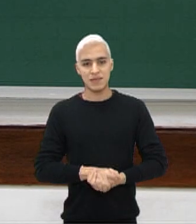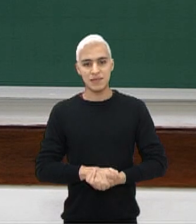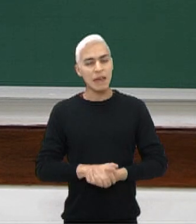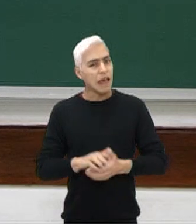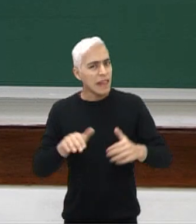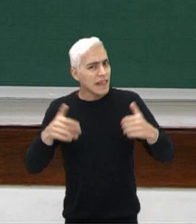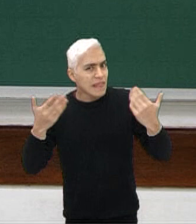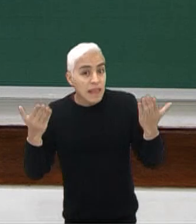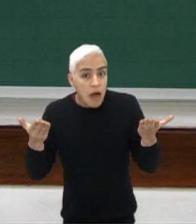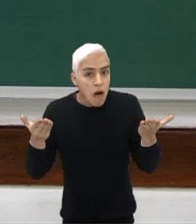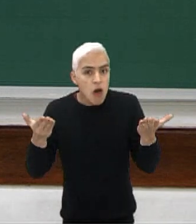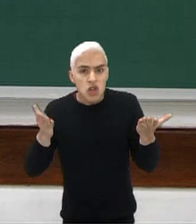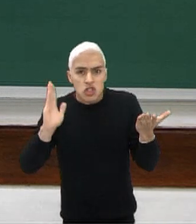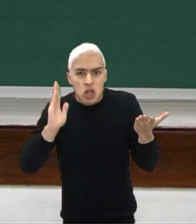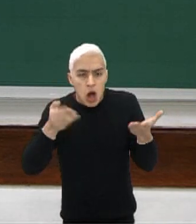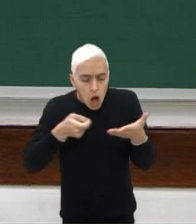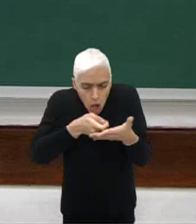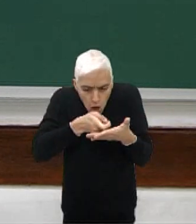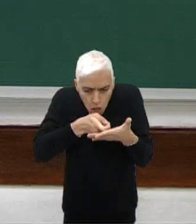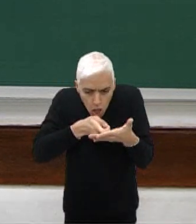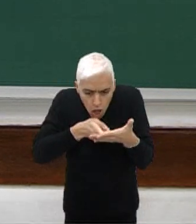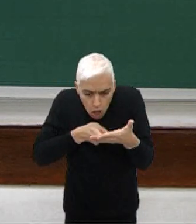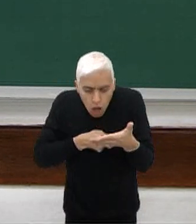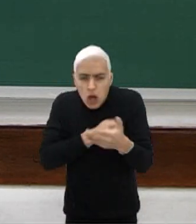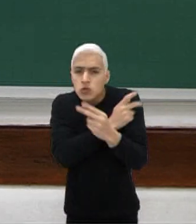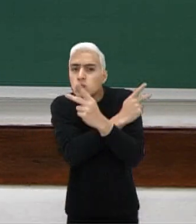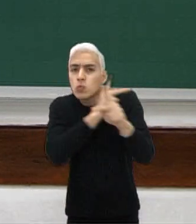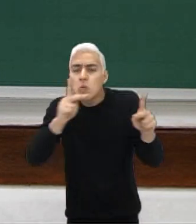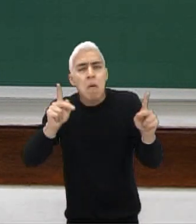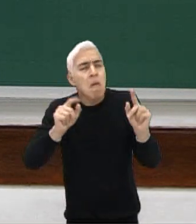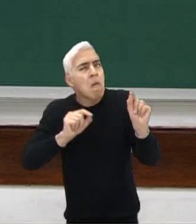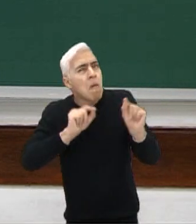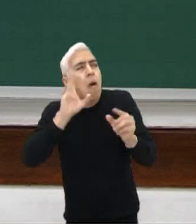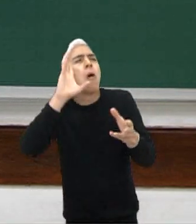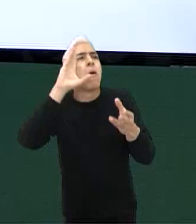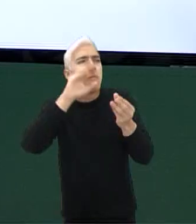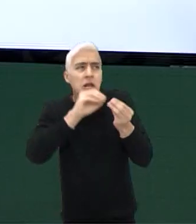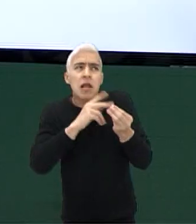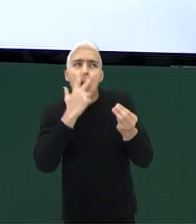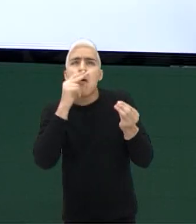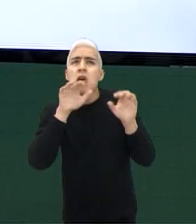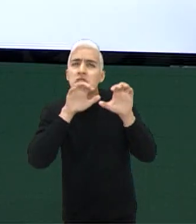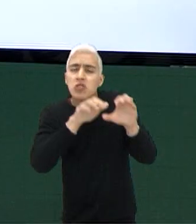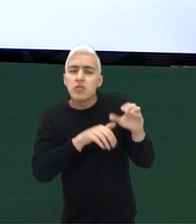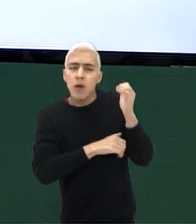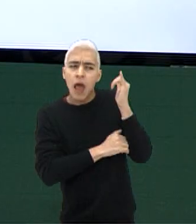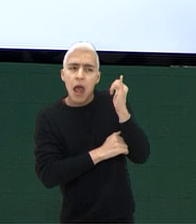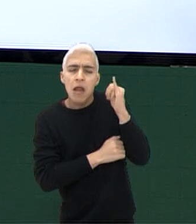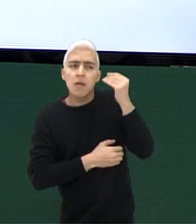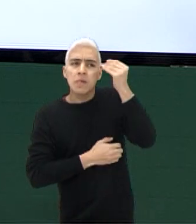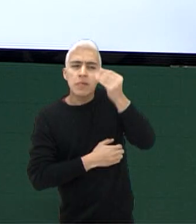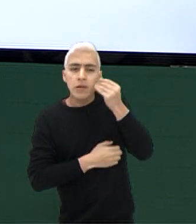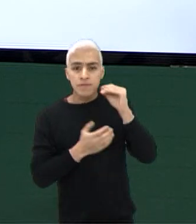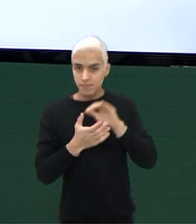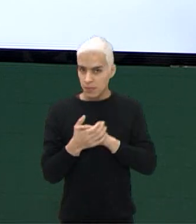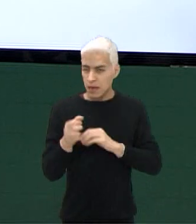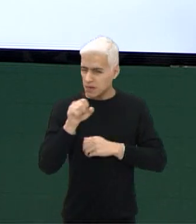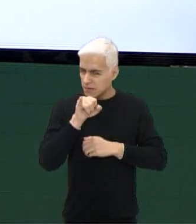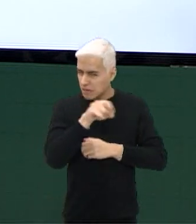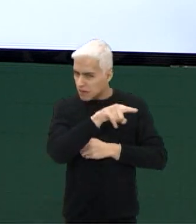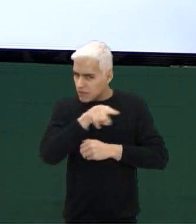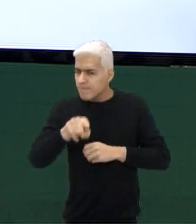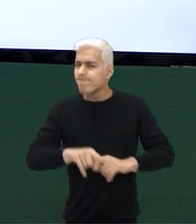E então, escreveram a respeito sobre o que você imagina ser um relato de experiência? Será que você realmente